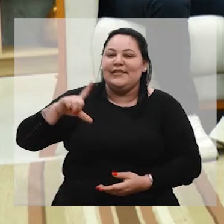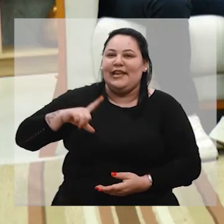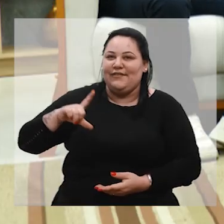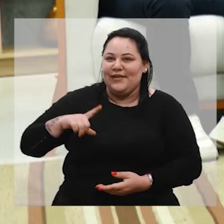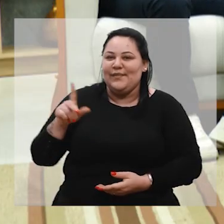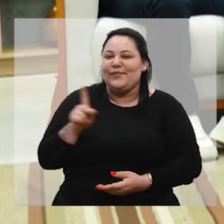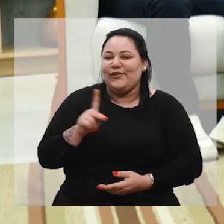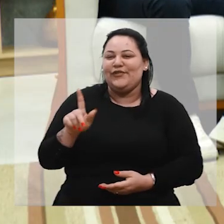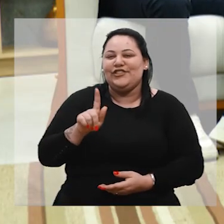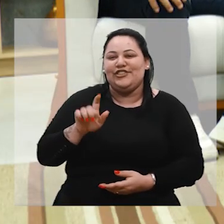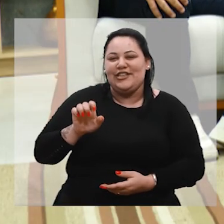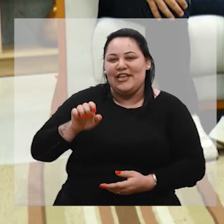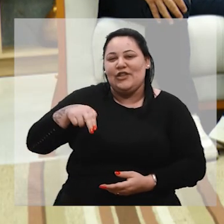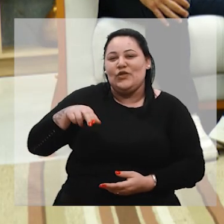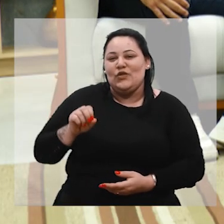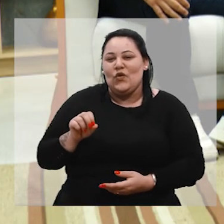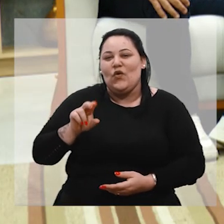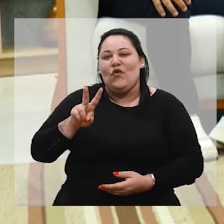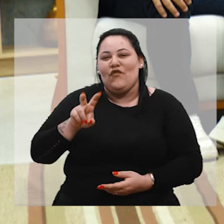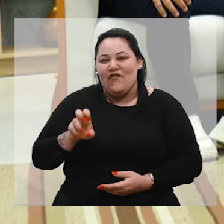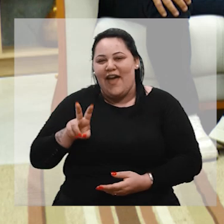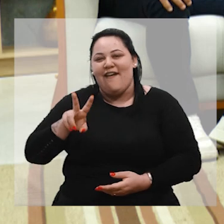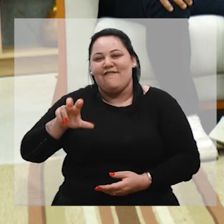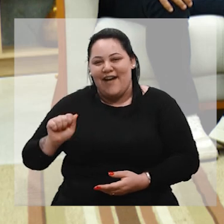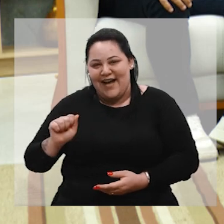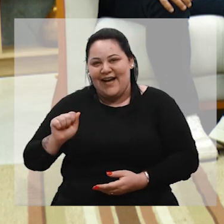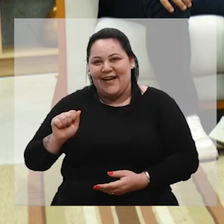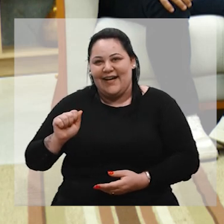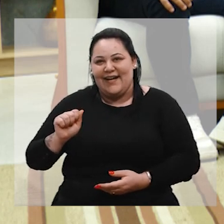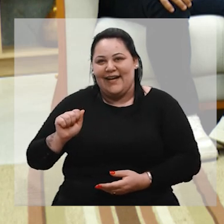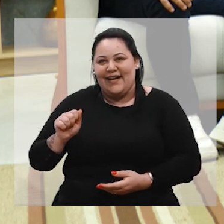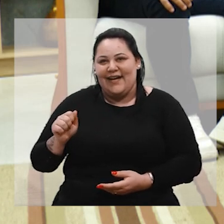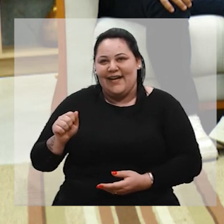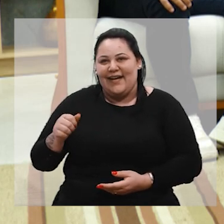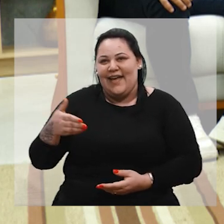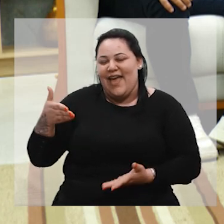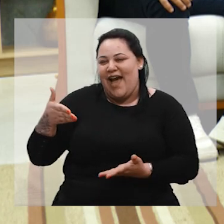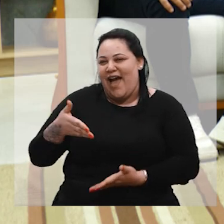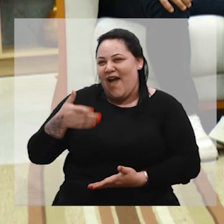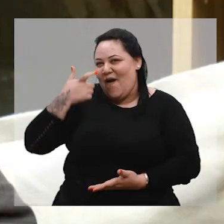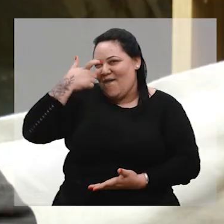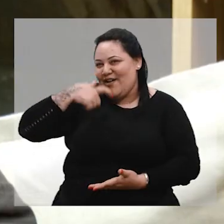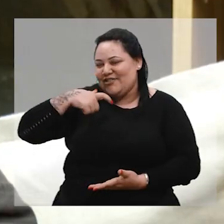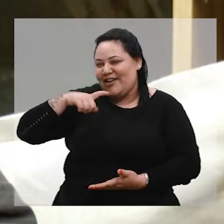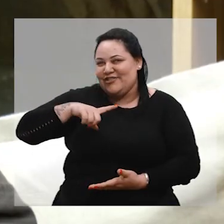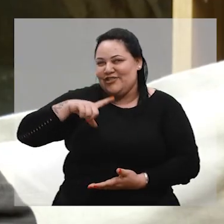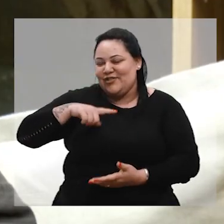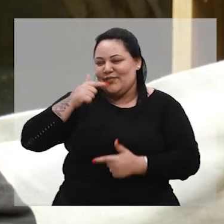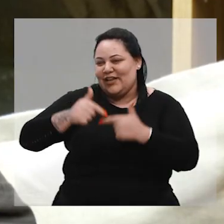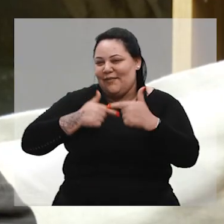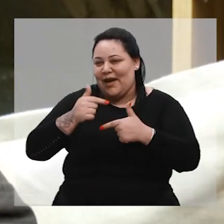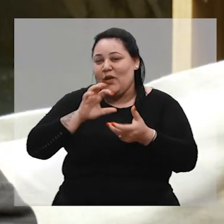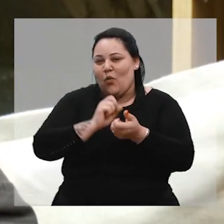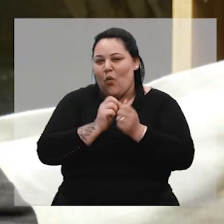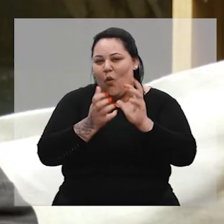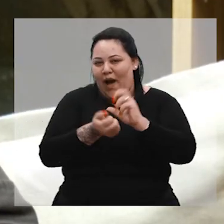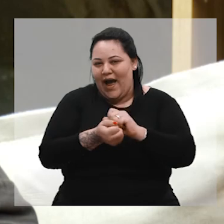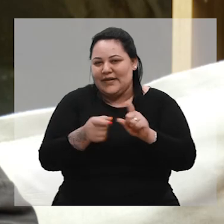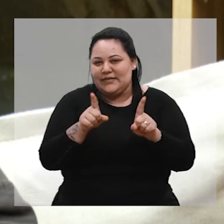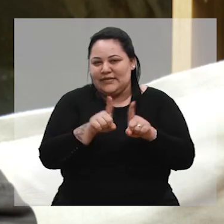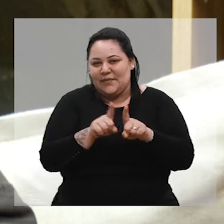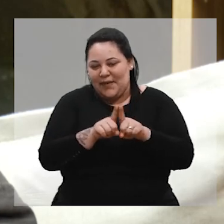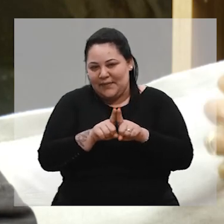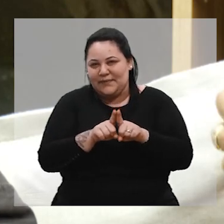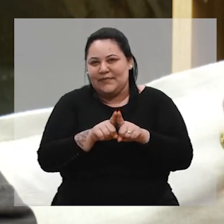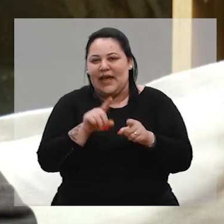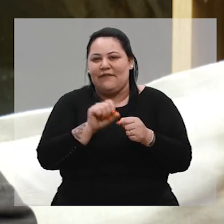Teve. Professora Genoveva Winkler, que vocês devem conhecer. Ela hoje, eu acho que ela tinha um